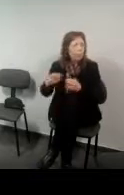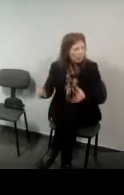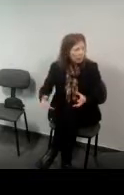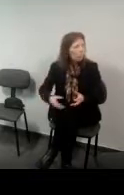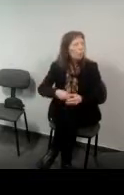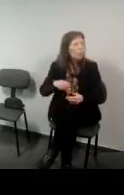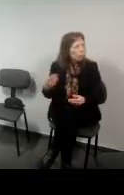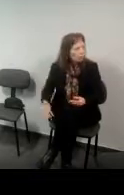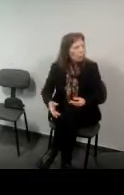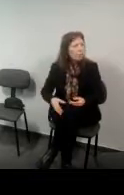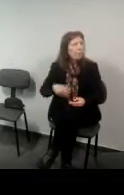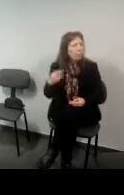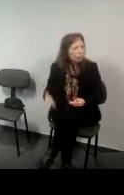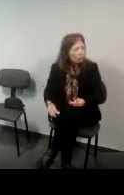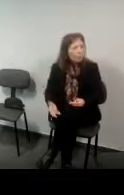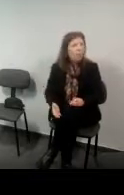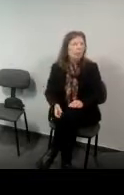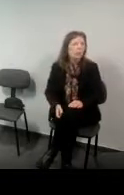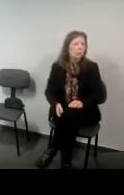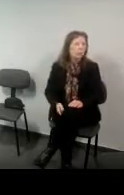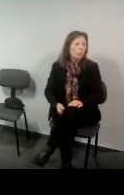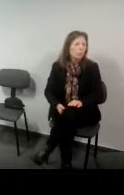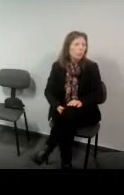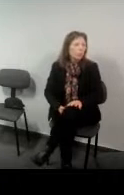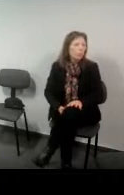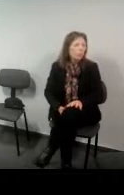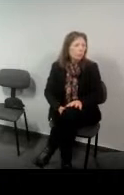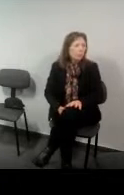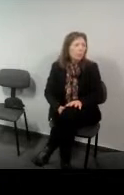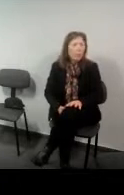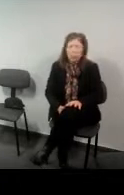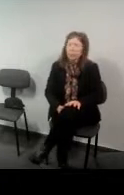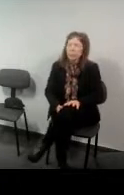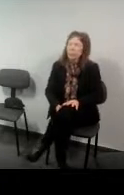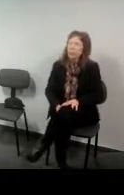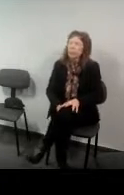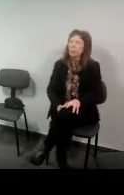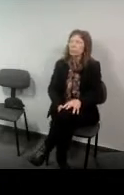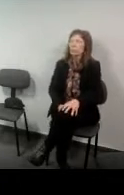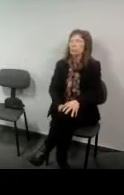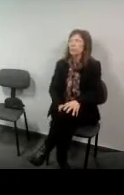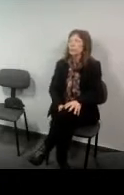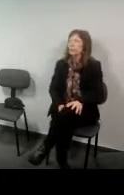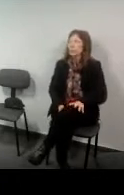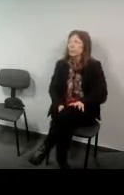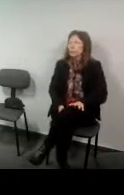a pouco abria de novo, continuava vazando. E ela não... E era problema do...